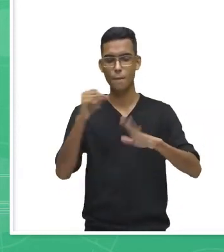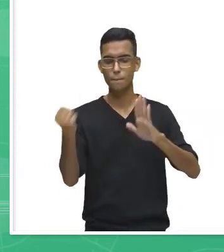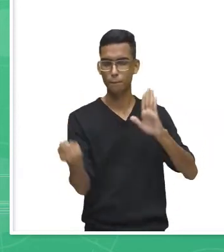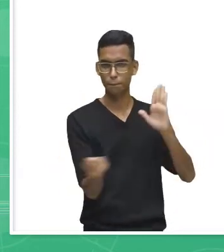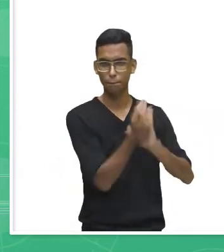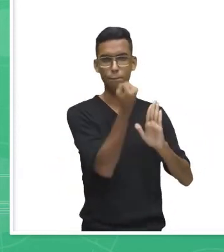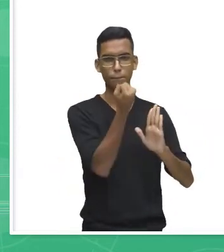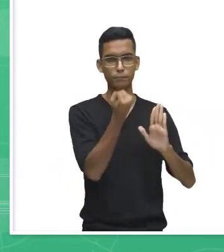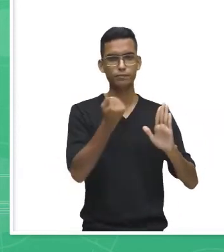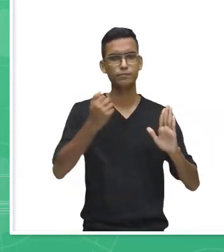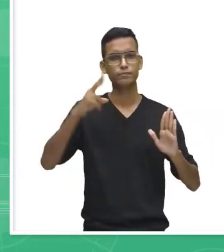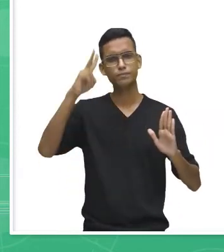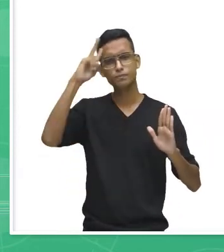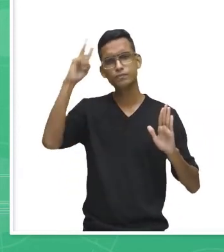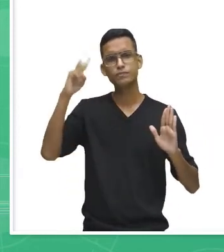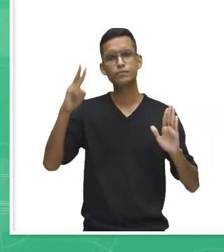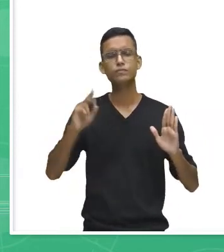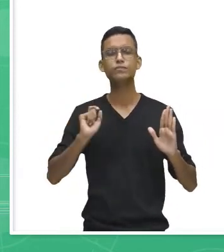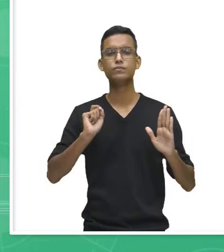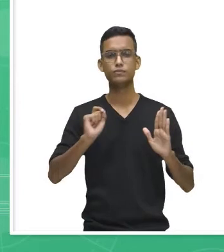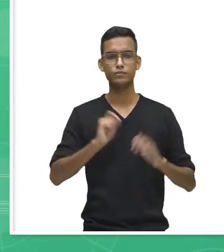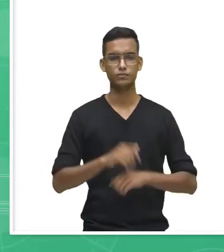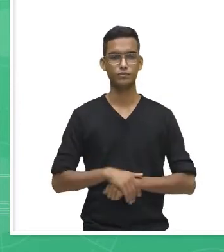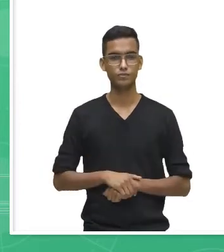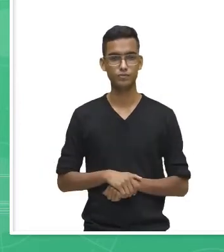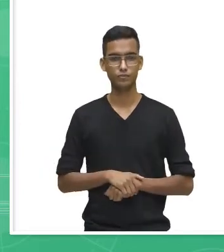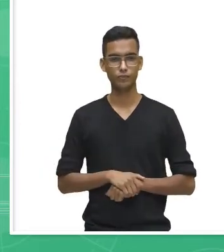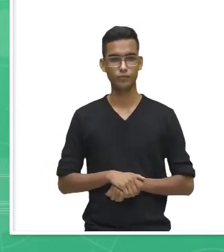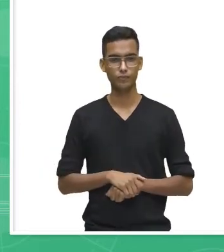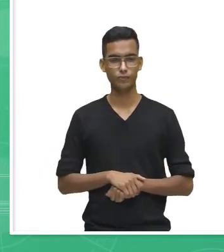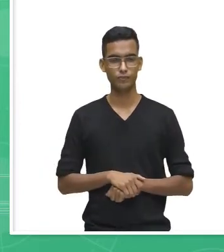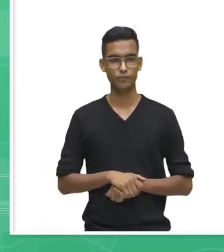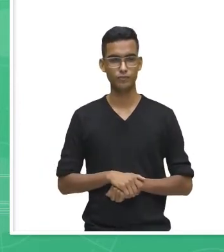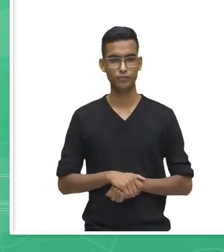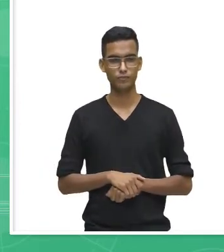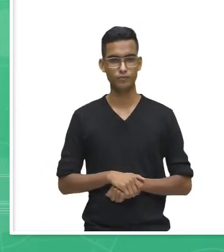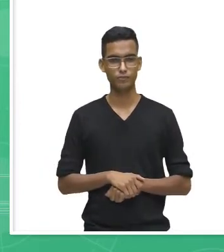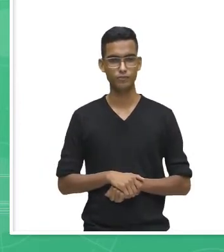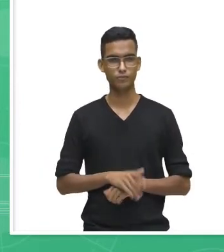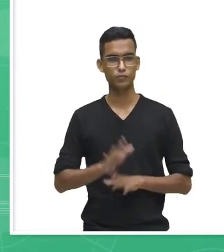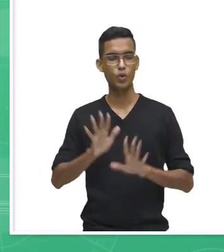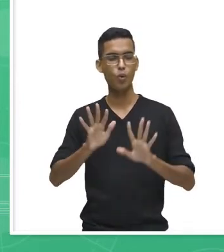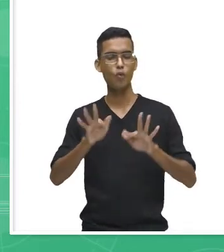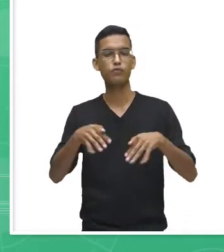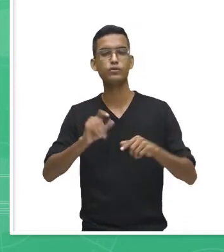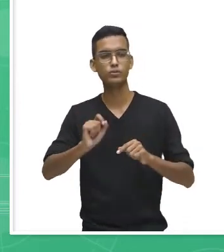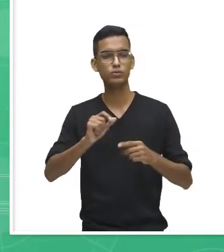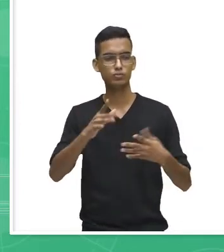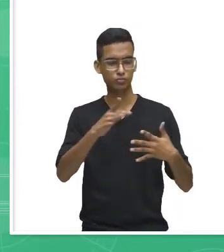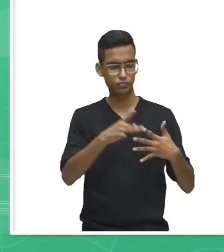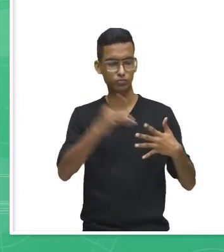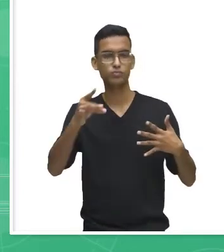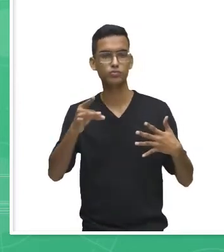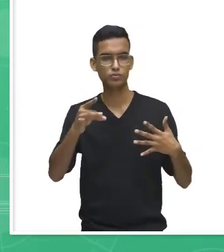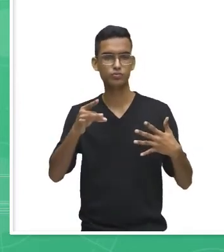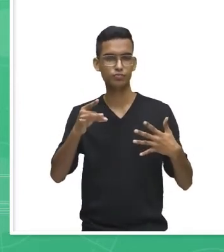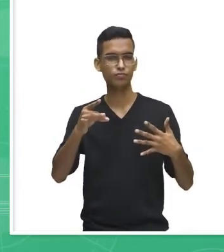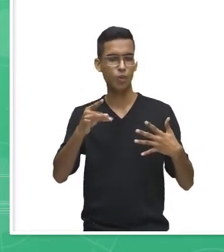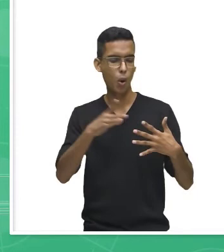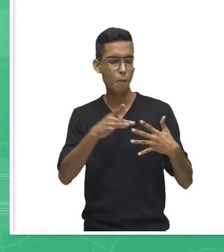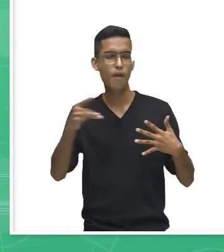a partir dos acontecimentos da Revolução, o fim dos privilégios absolutistas dentro